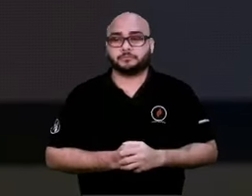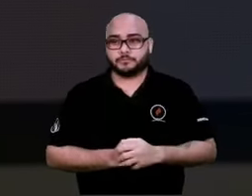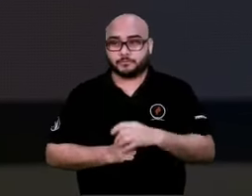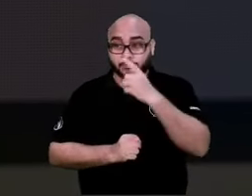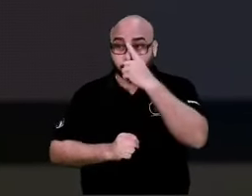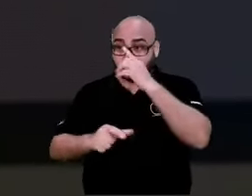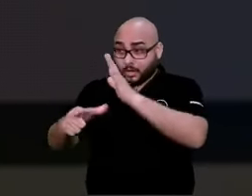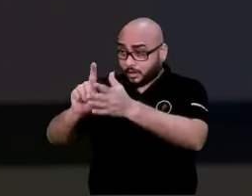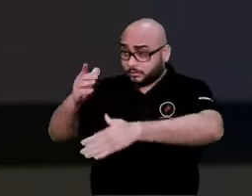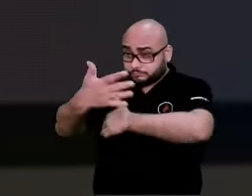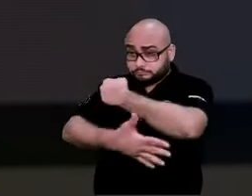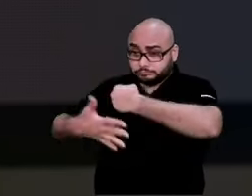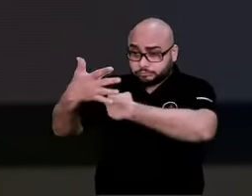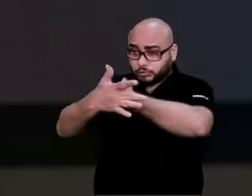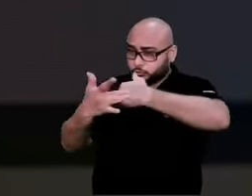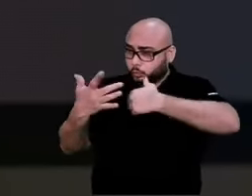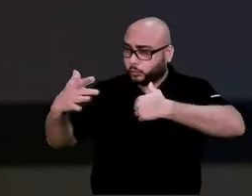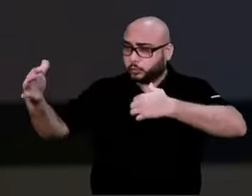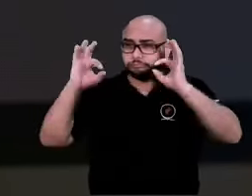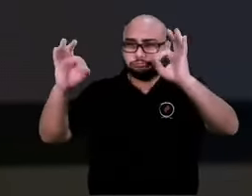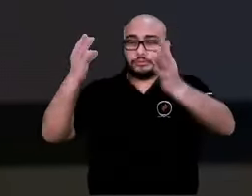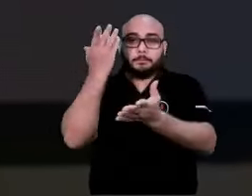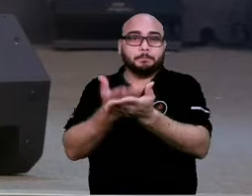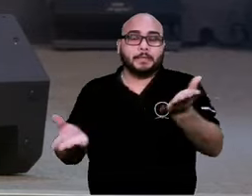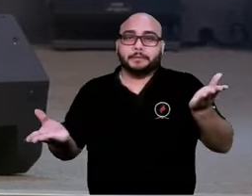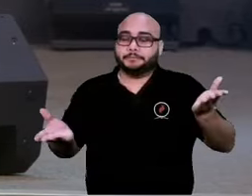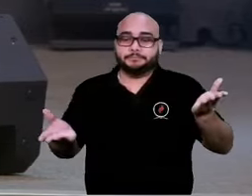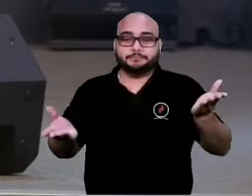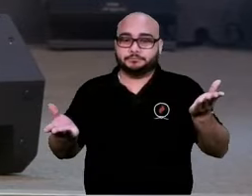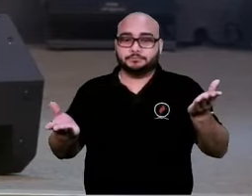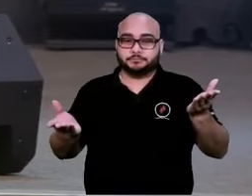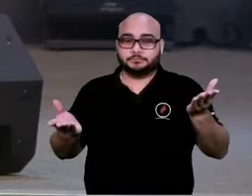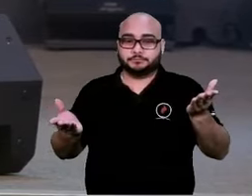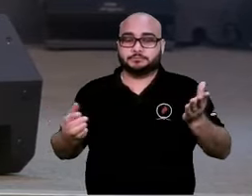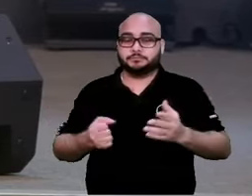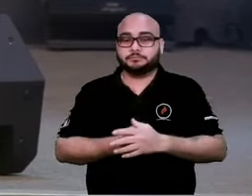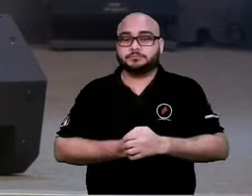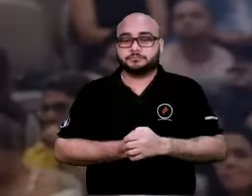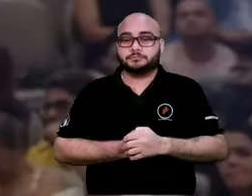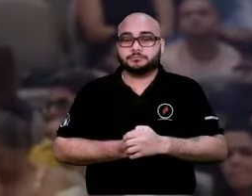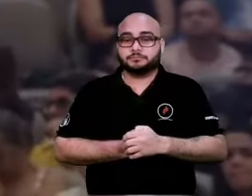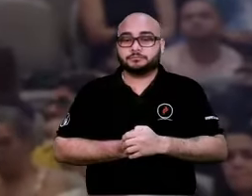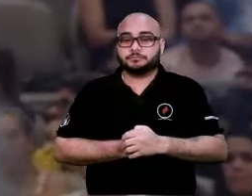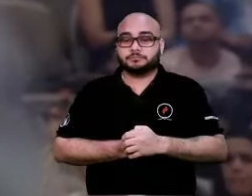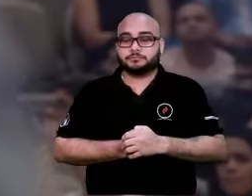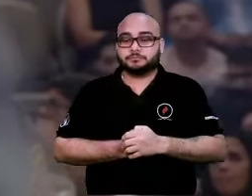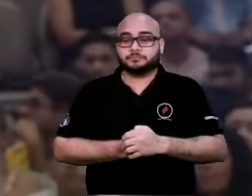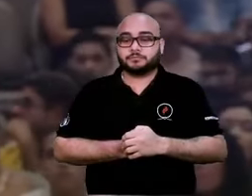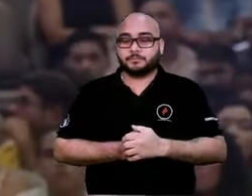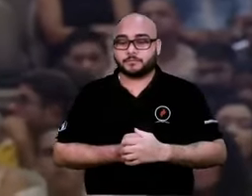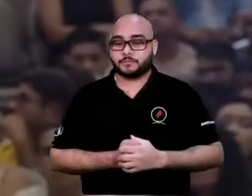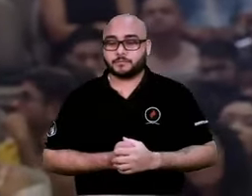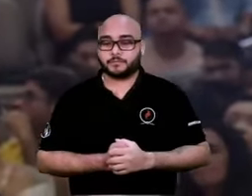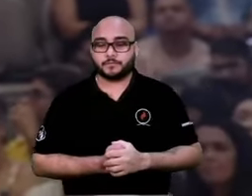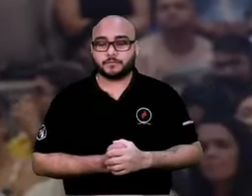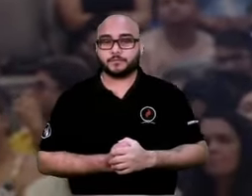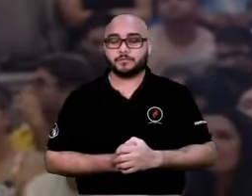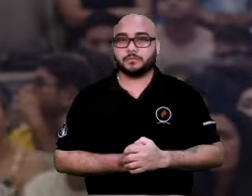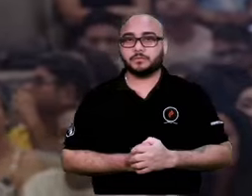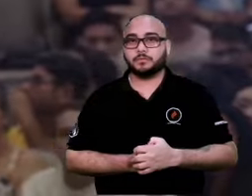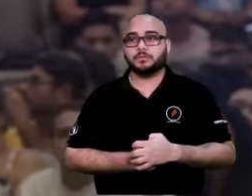quando o rei, como uma marcha, saía para ir na casa de Deus, para ir em algum lugar,